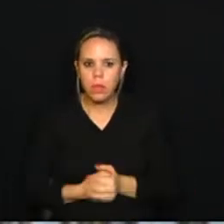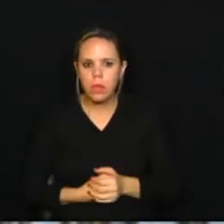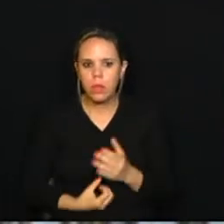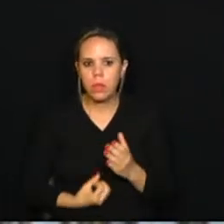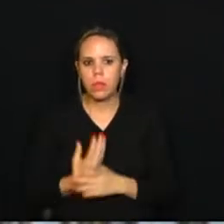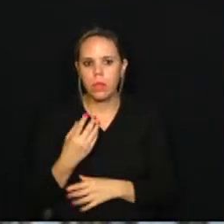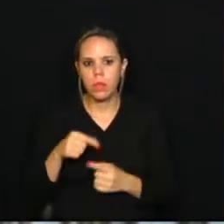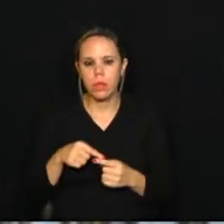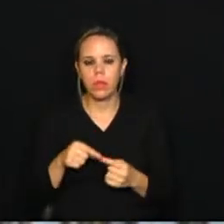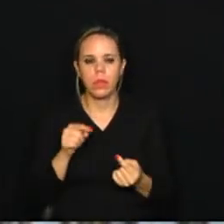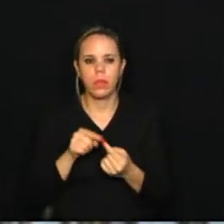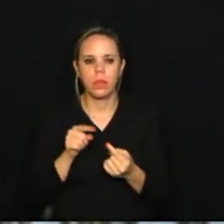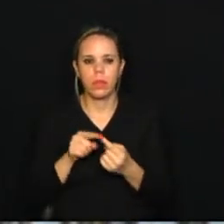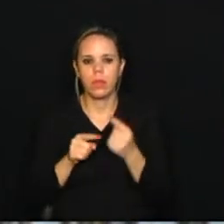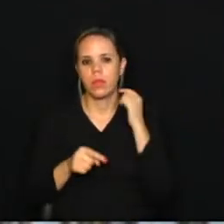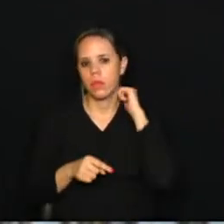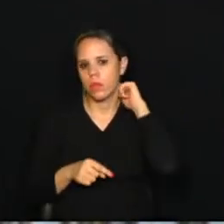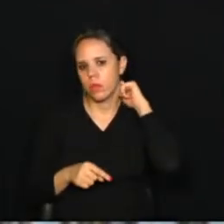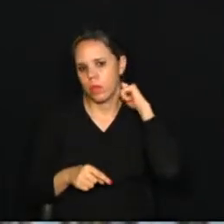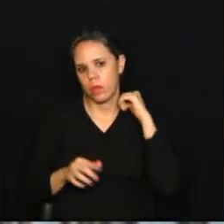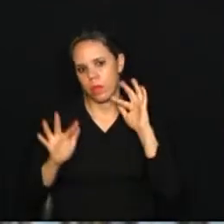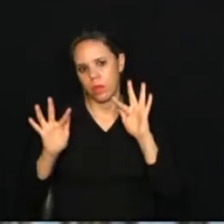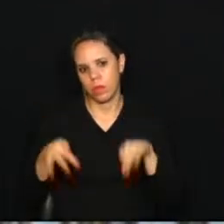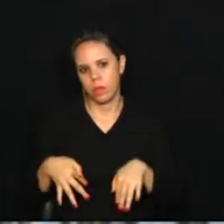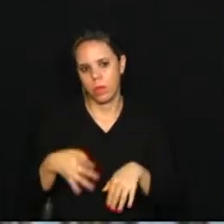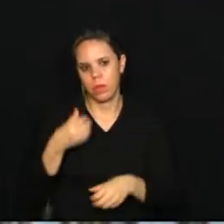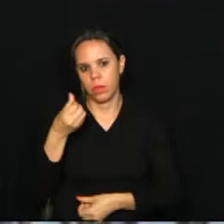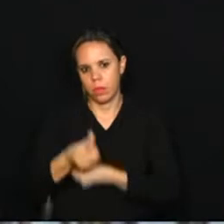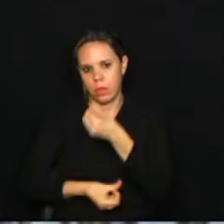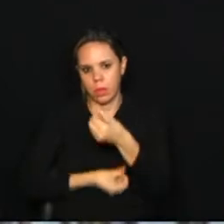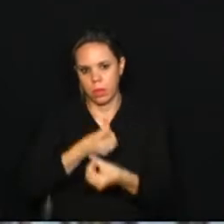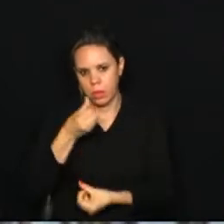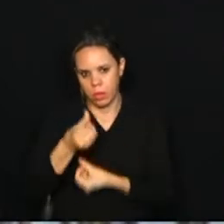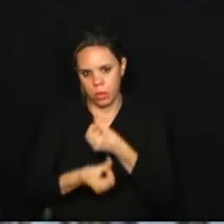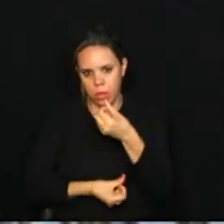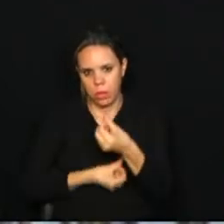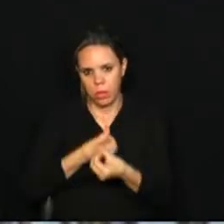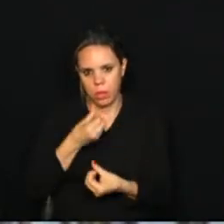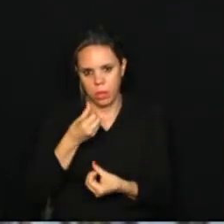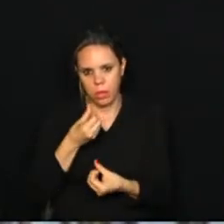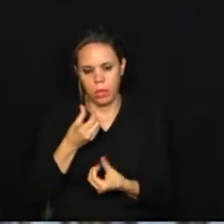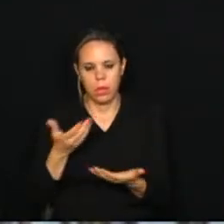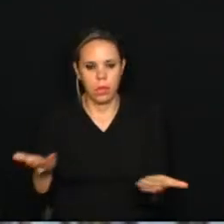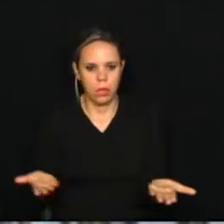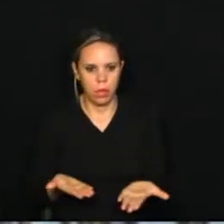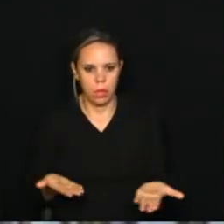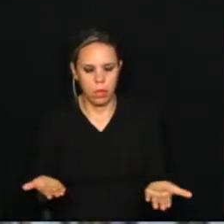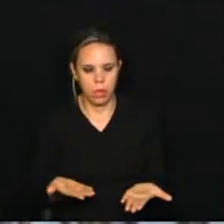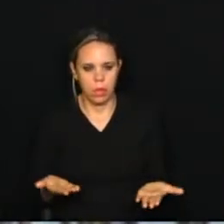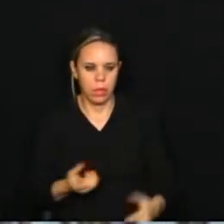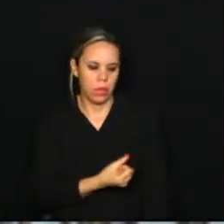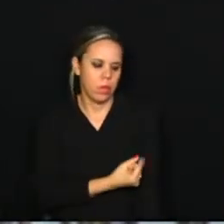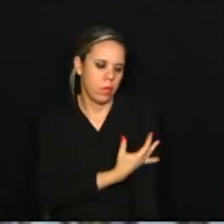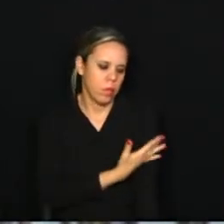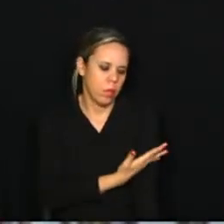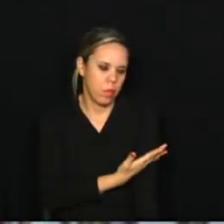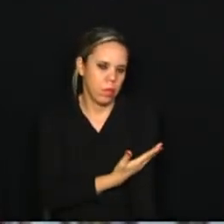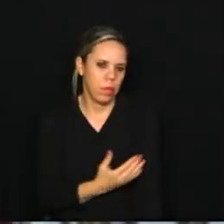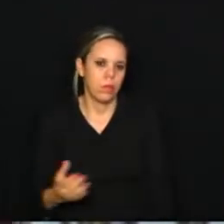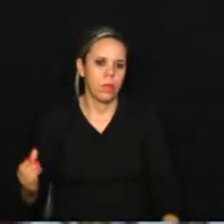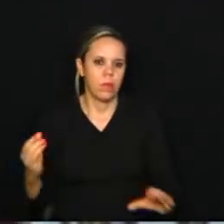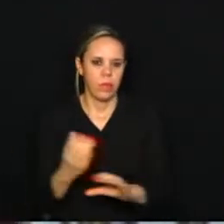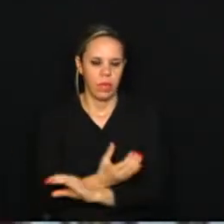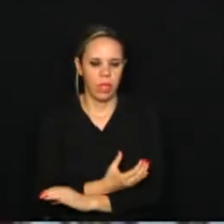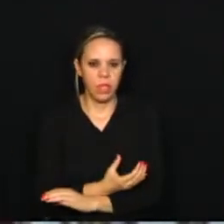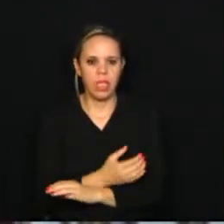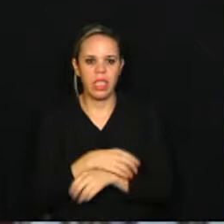acaba coincidindo com o fim desse semestre. Então, nós estamos... o fundamental está completando,